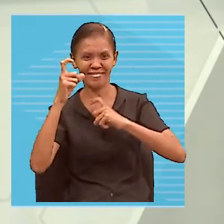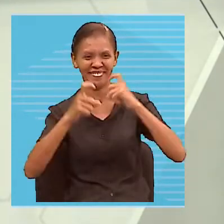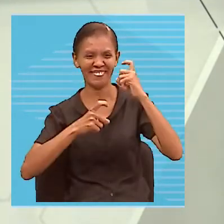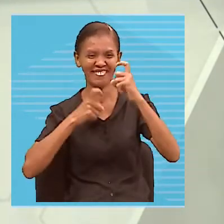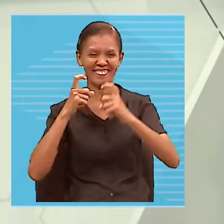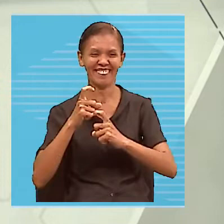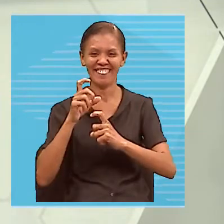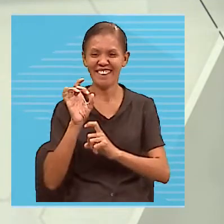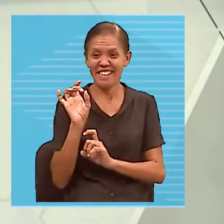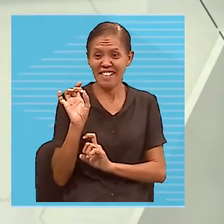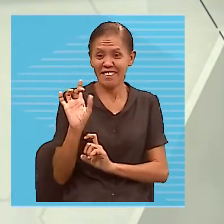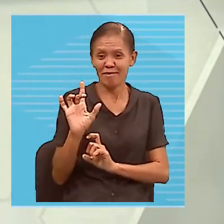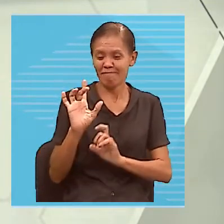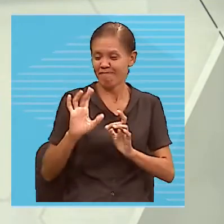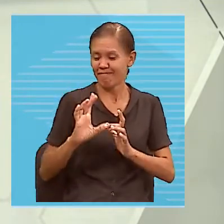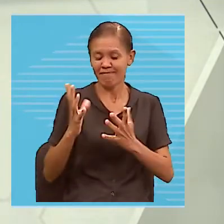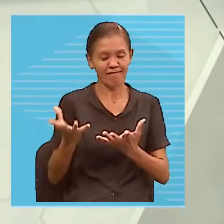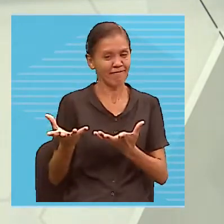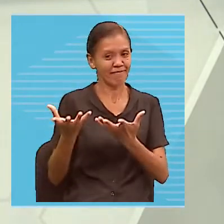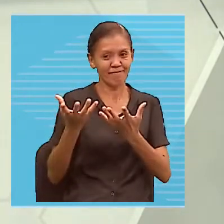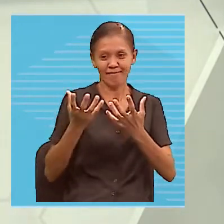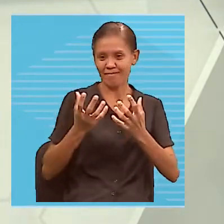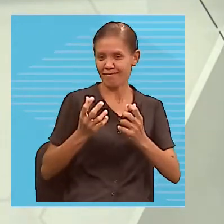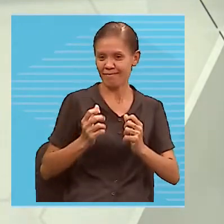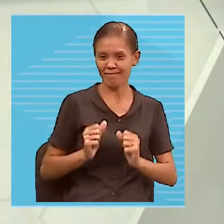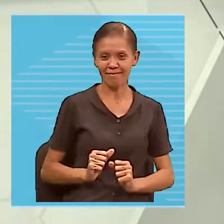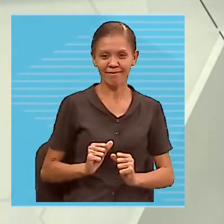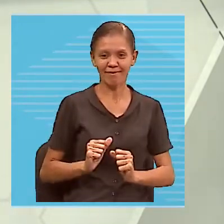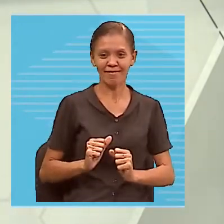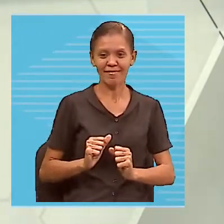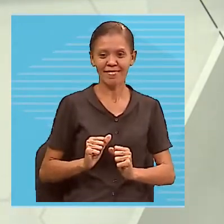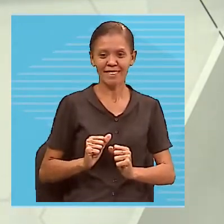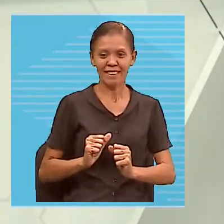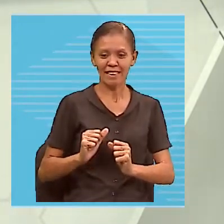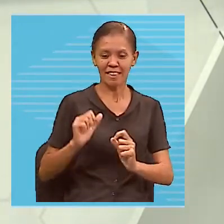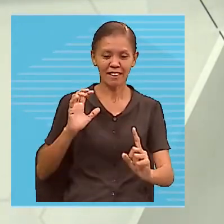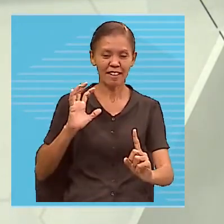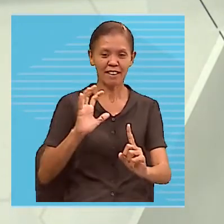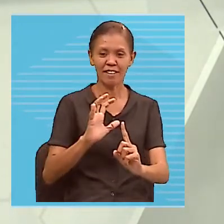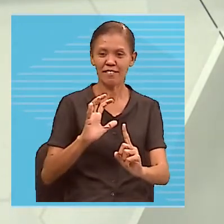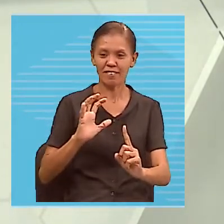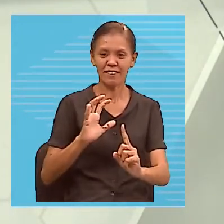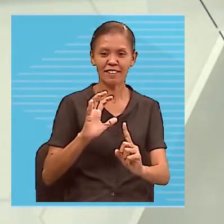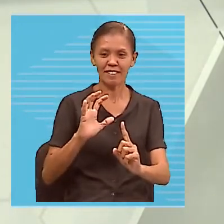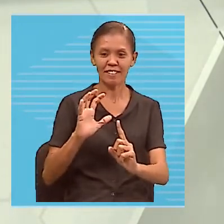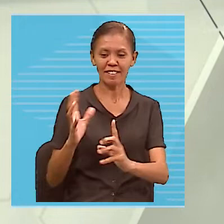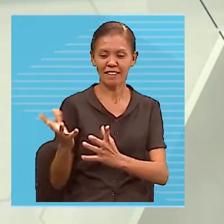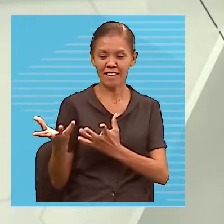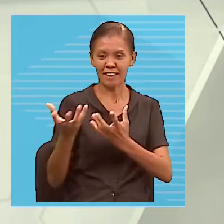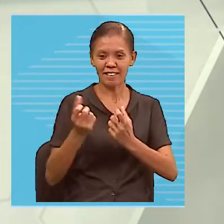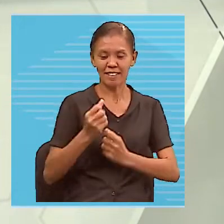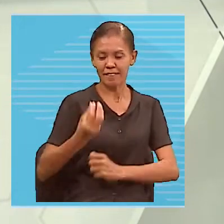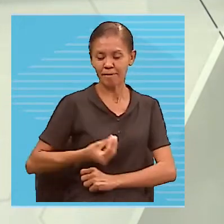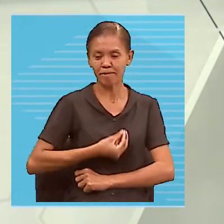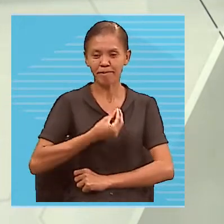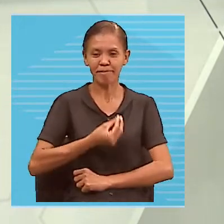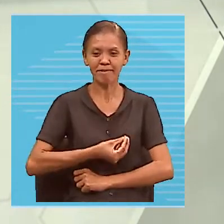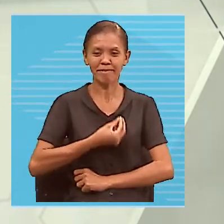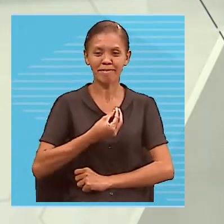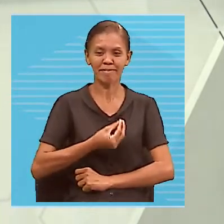É só não permitir que a maldade do mundo te pareça normal.